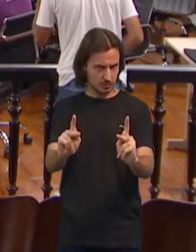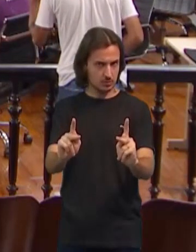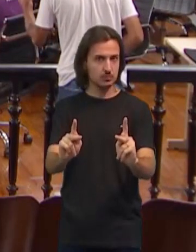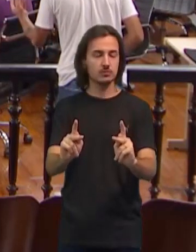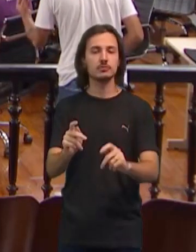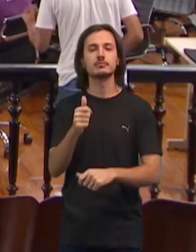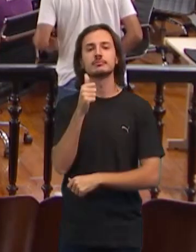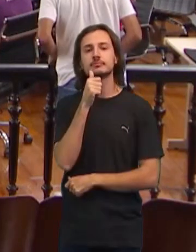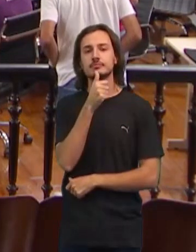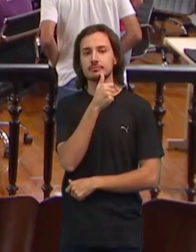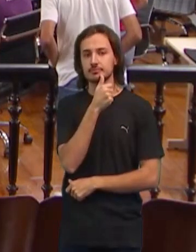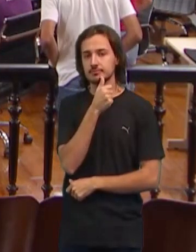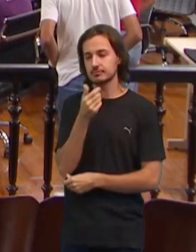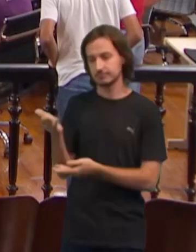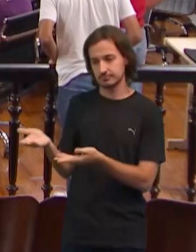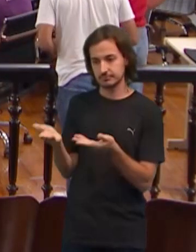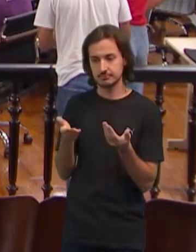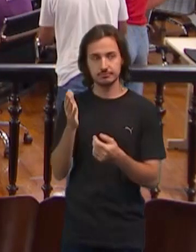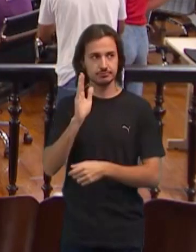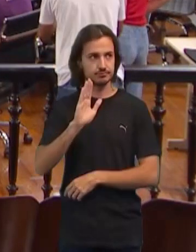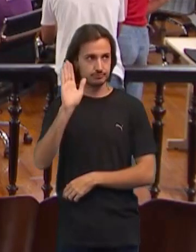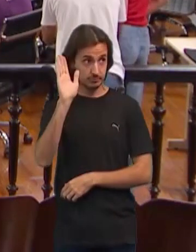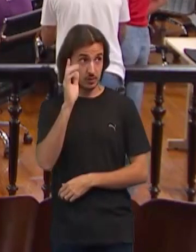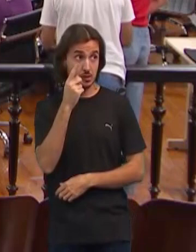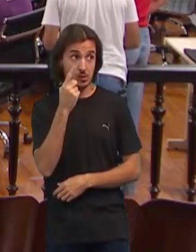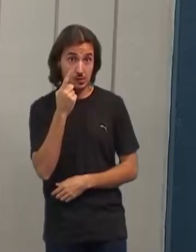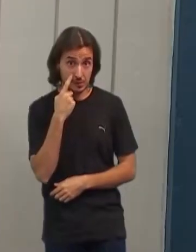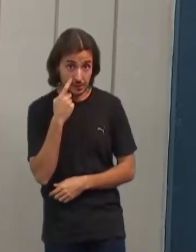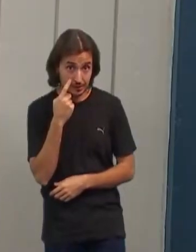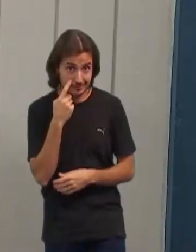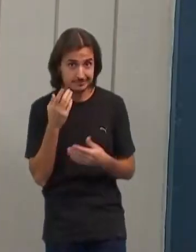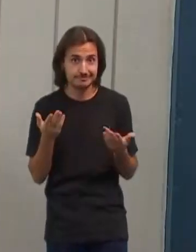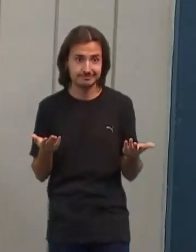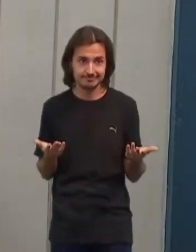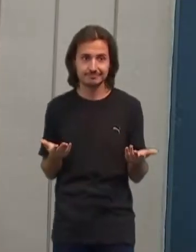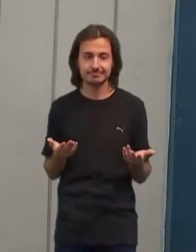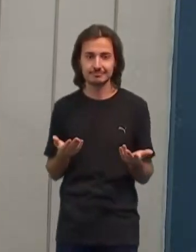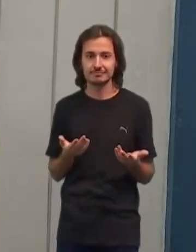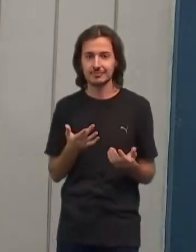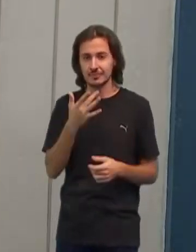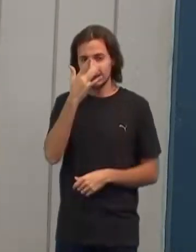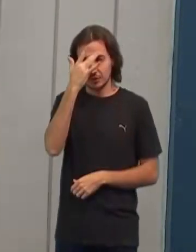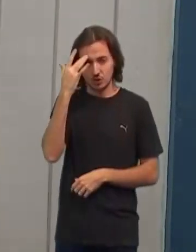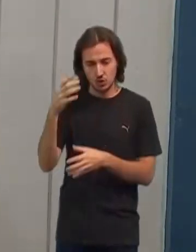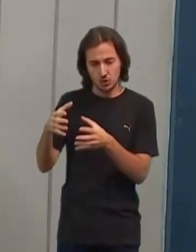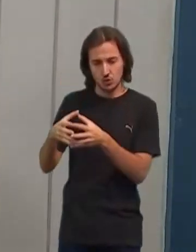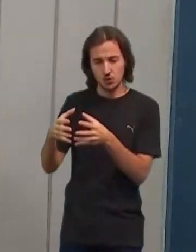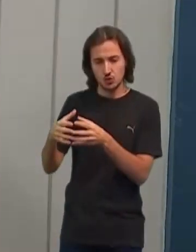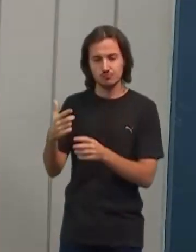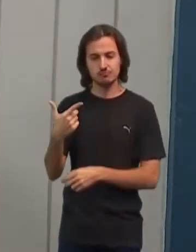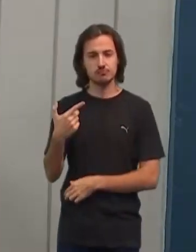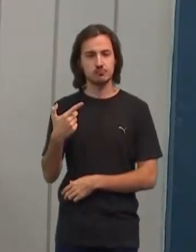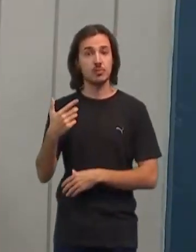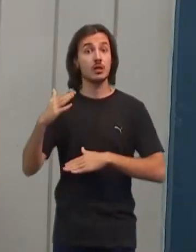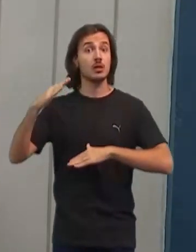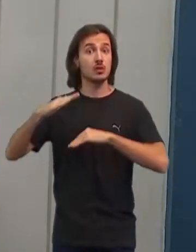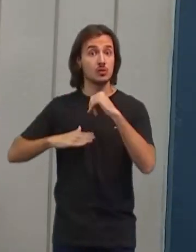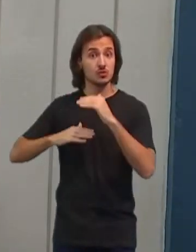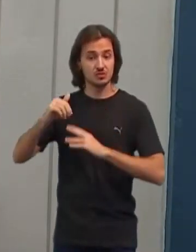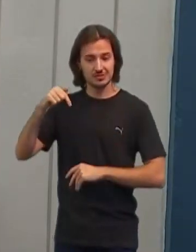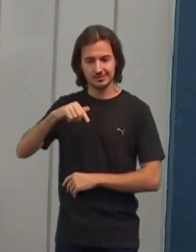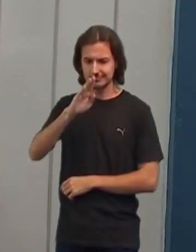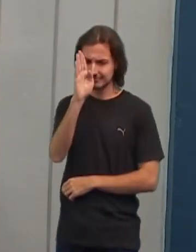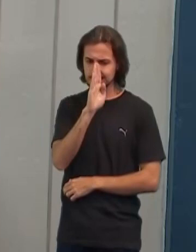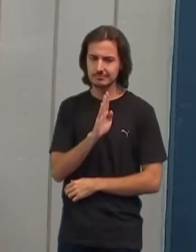Sargento Melo Casal, pela ordem. Então, a perseguição dos nossos atiradores profissionais do nosso Brasil se